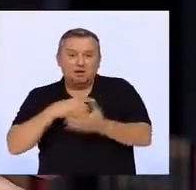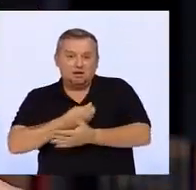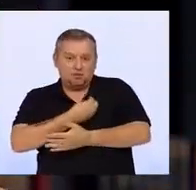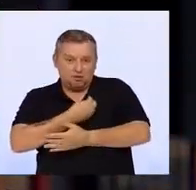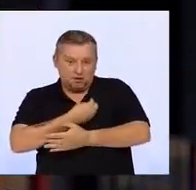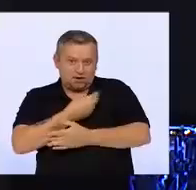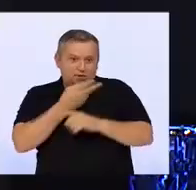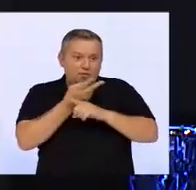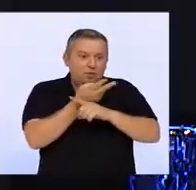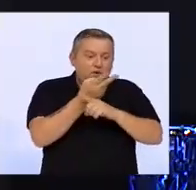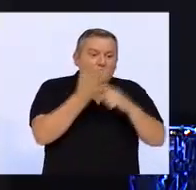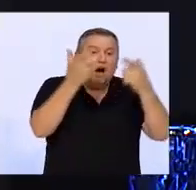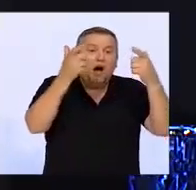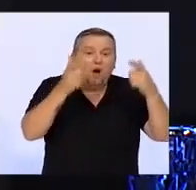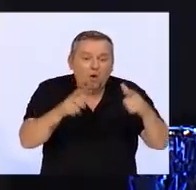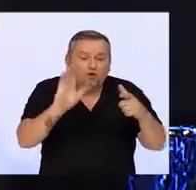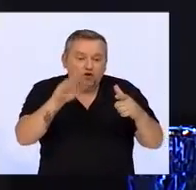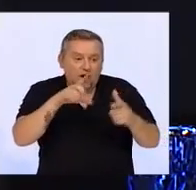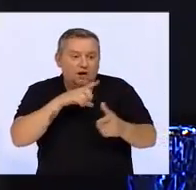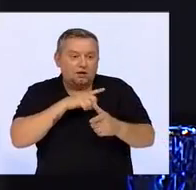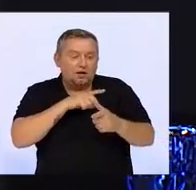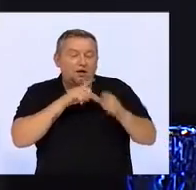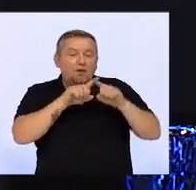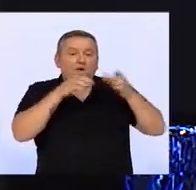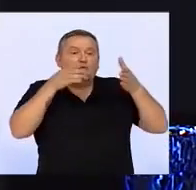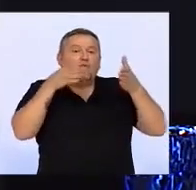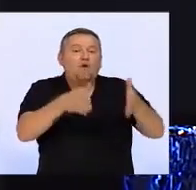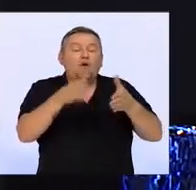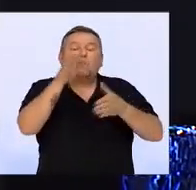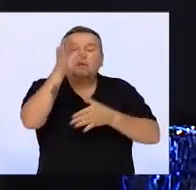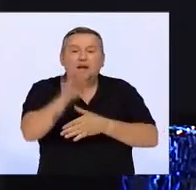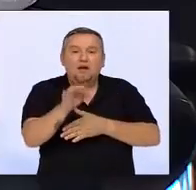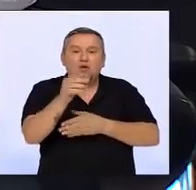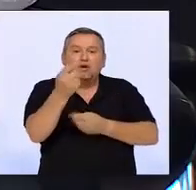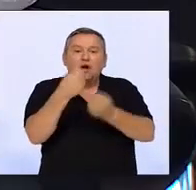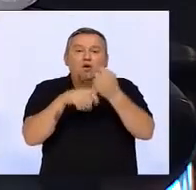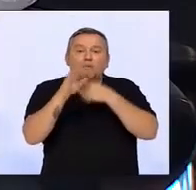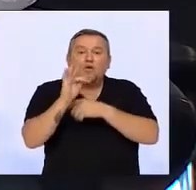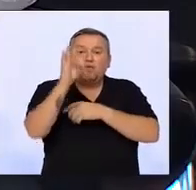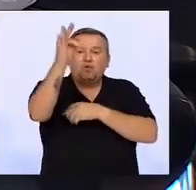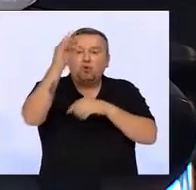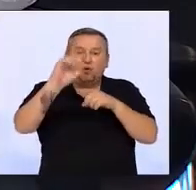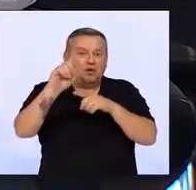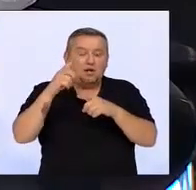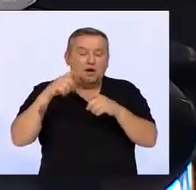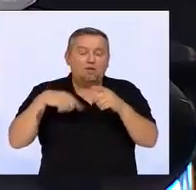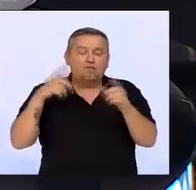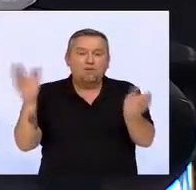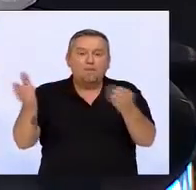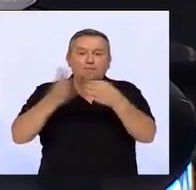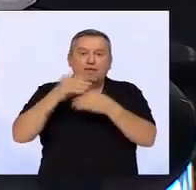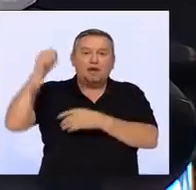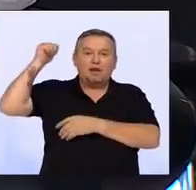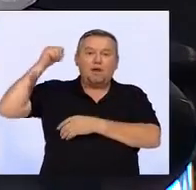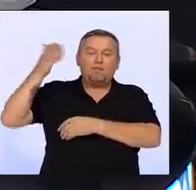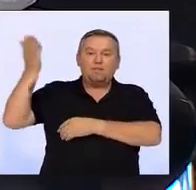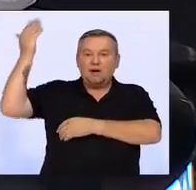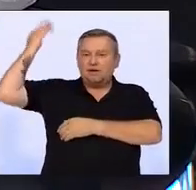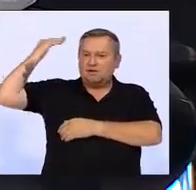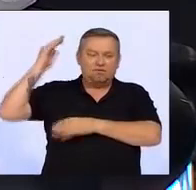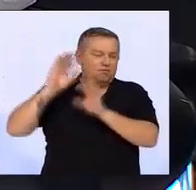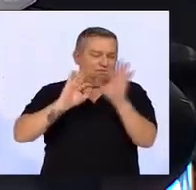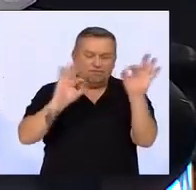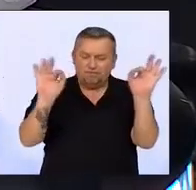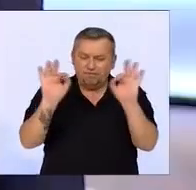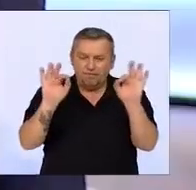os caminhos aonde eu emprego já na direção certa, da economia do futuro e não do passado. Candidato, temos 6 minutos. Tem um outro tema que também é